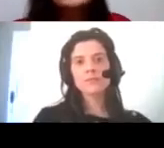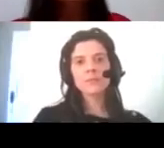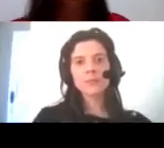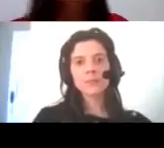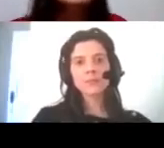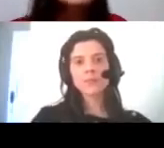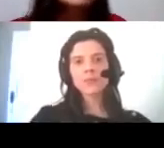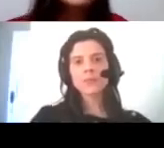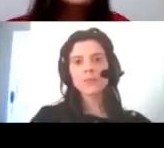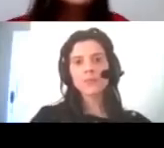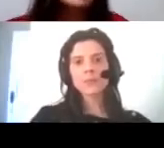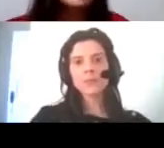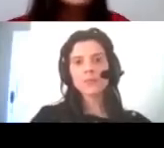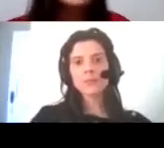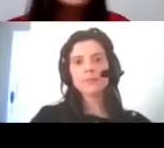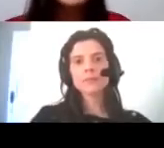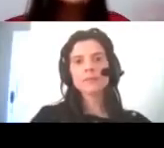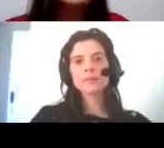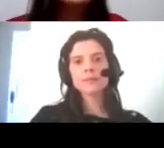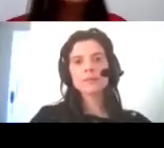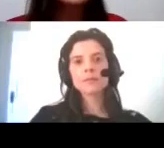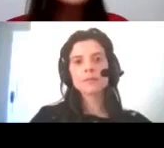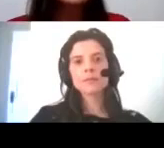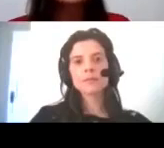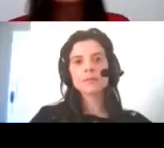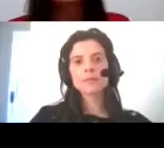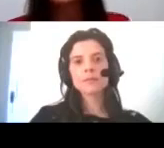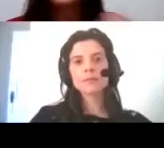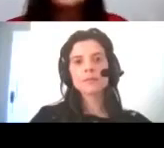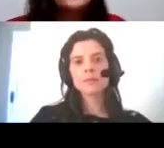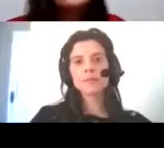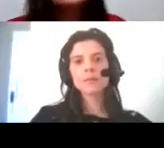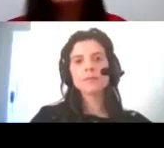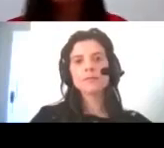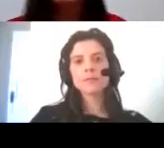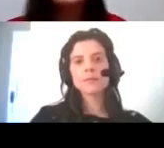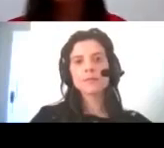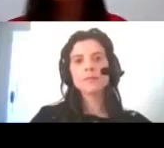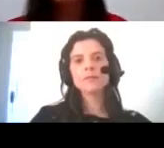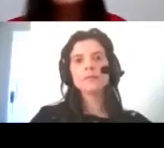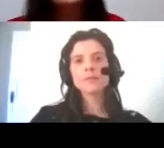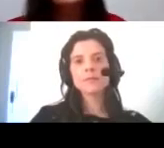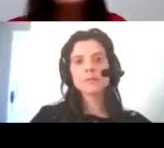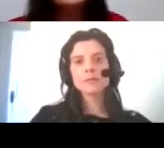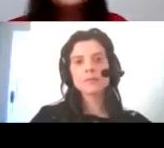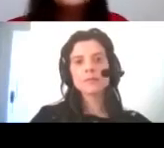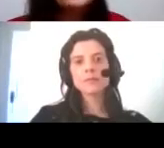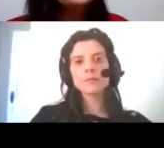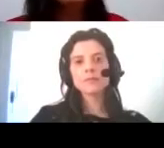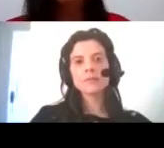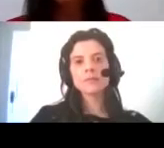dessa lei, ter acesso aos atos, a documentos, né,